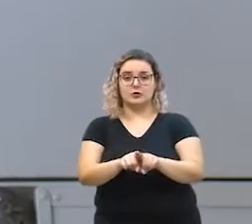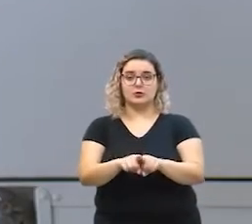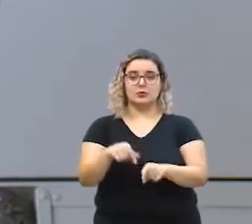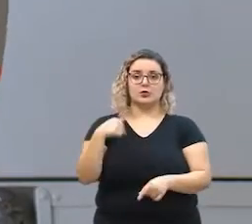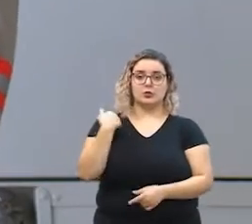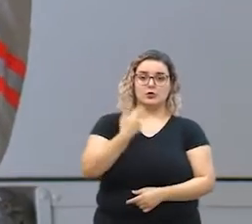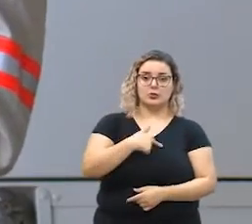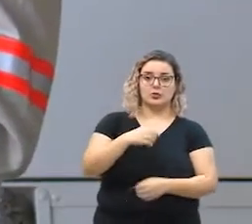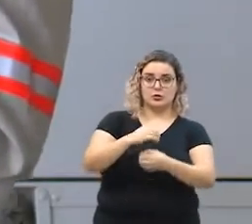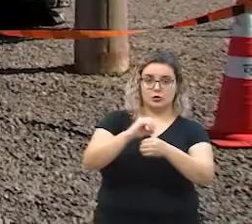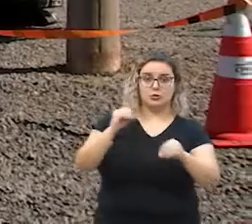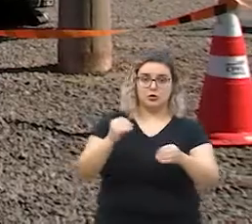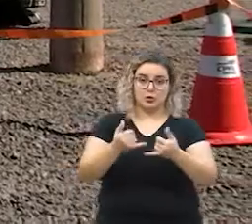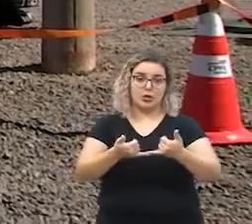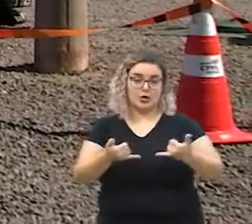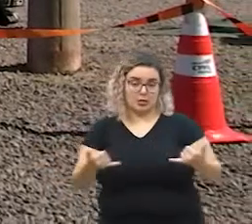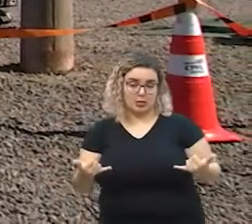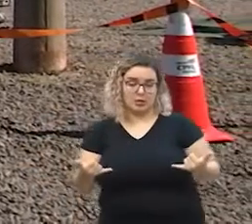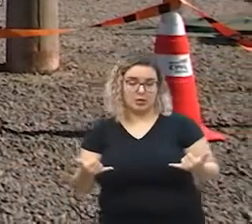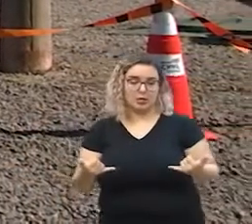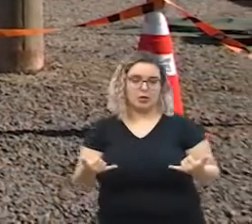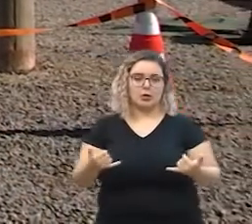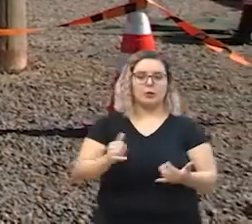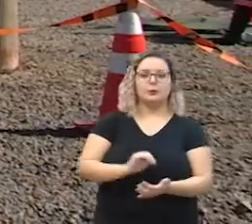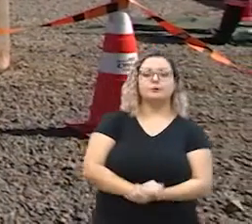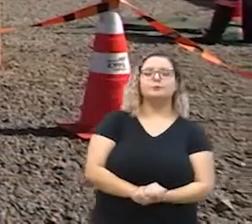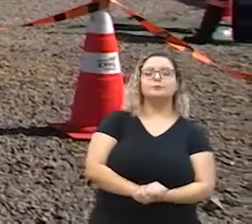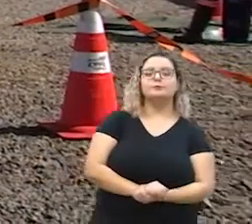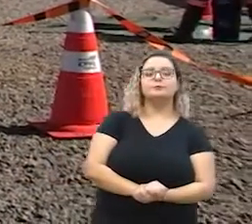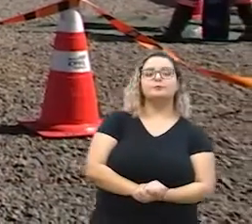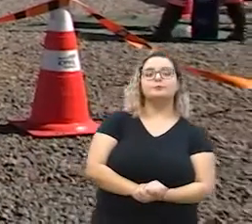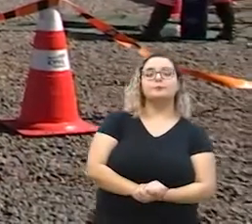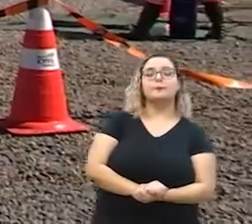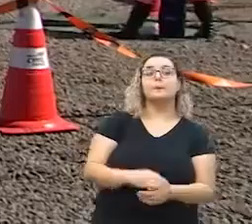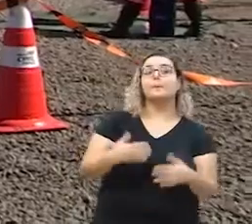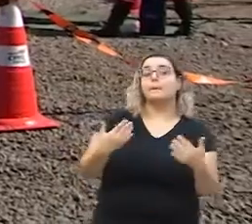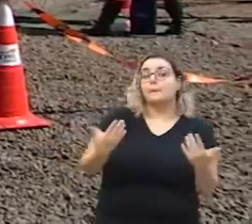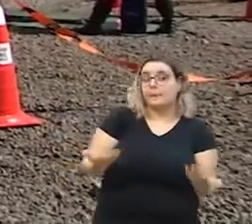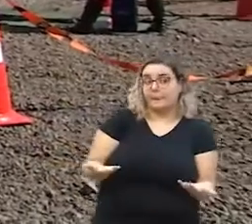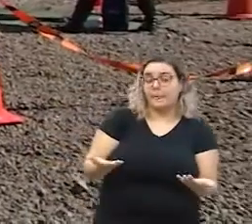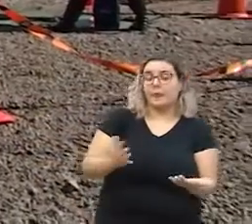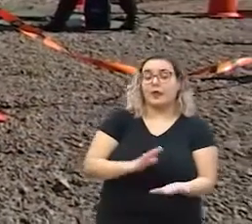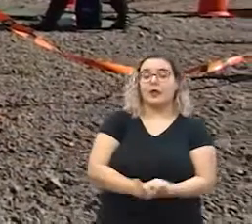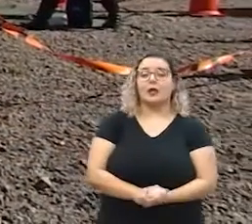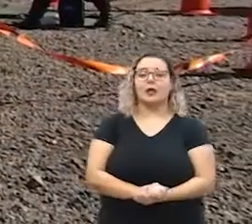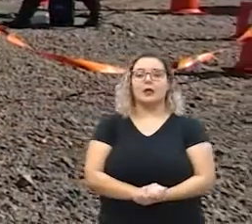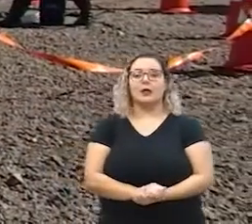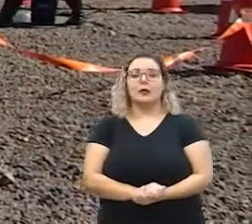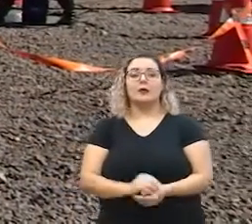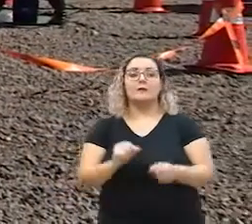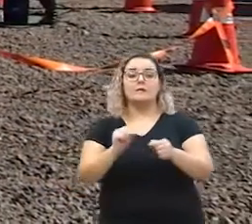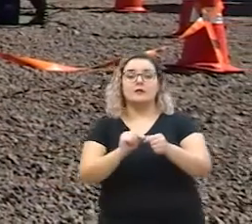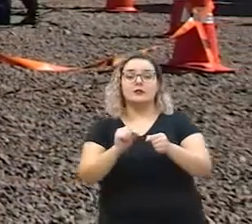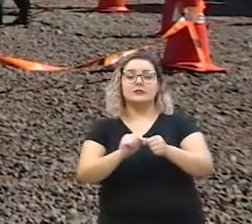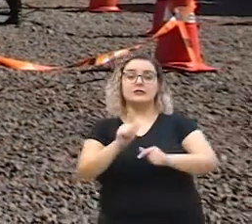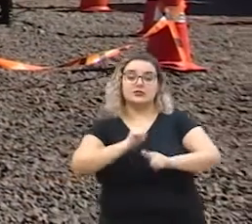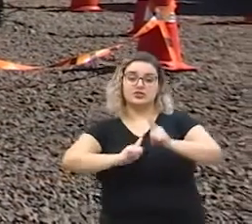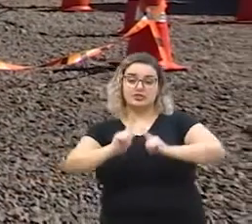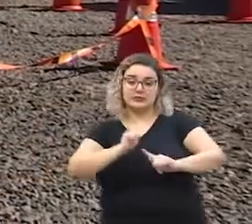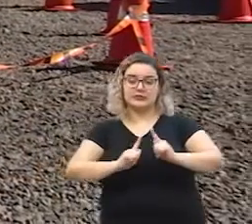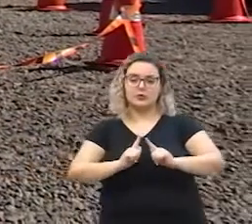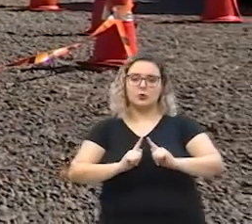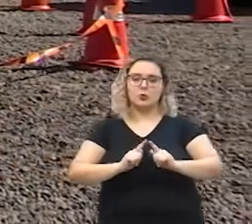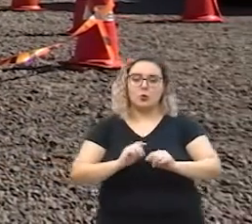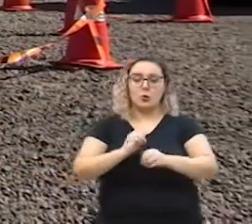chama de engenheiro eletricista, né? O engenheiro eletrotécnico, ele faz a gestão. A diferença é